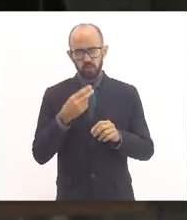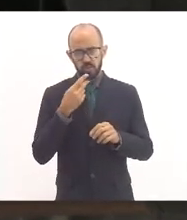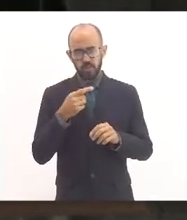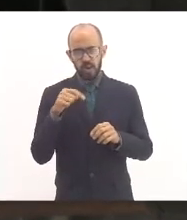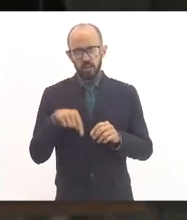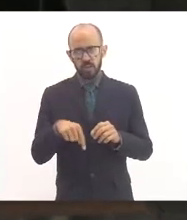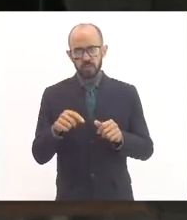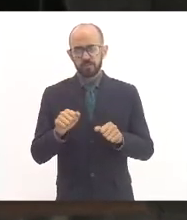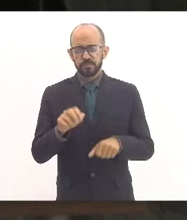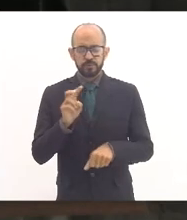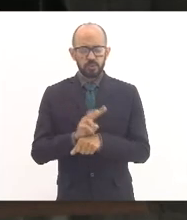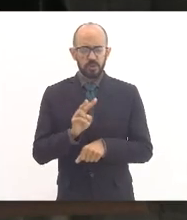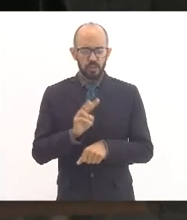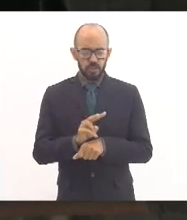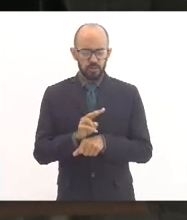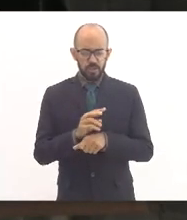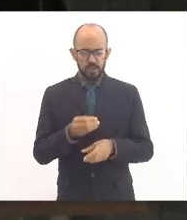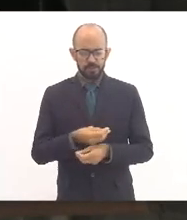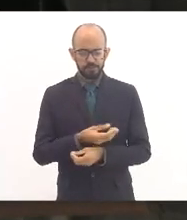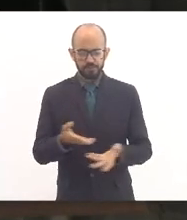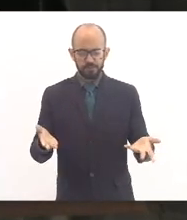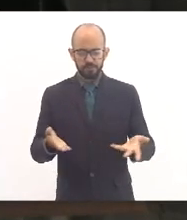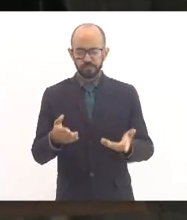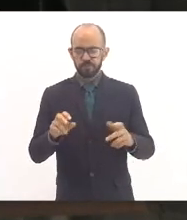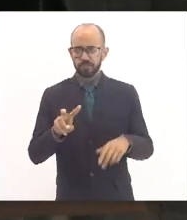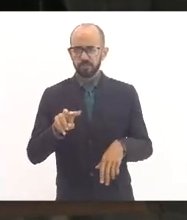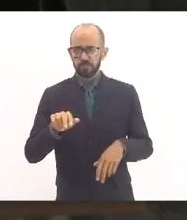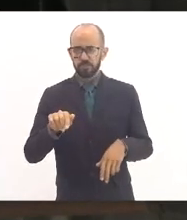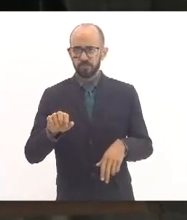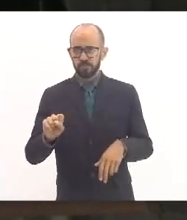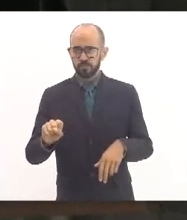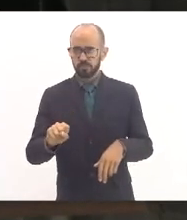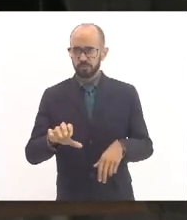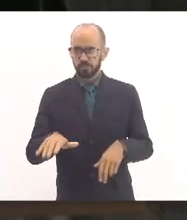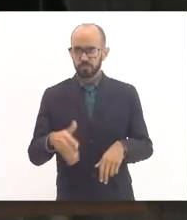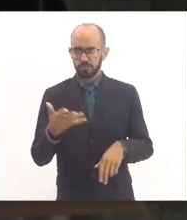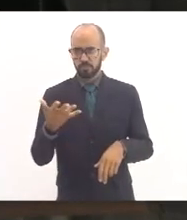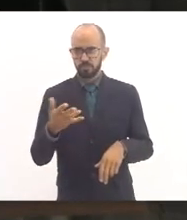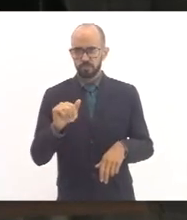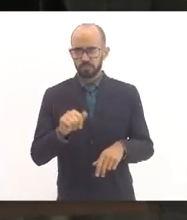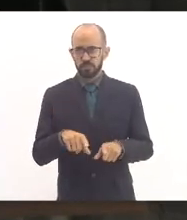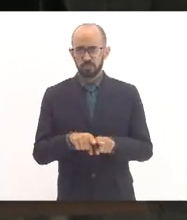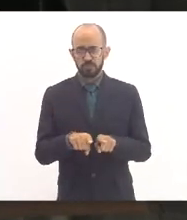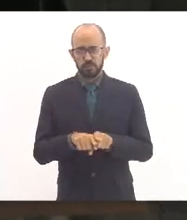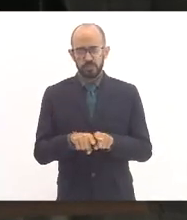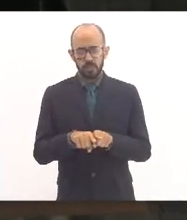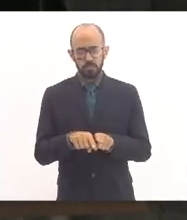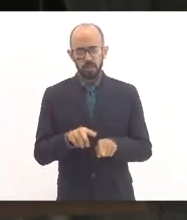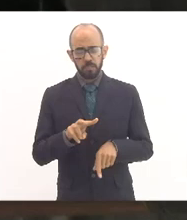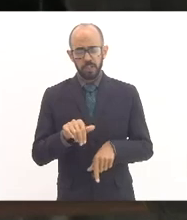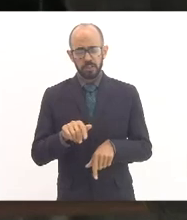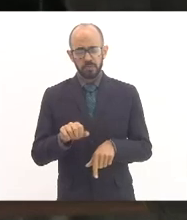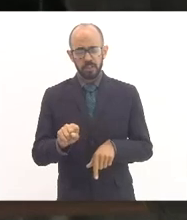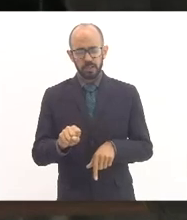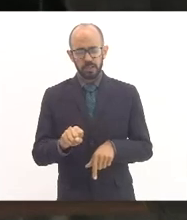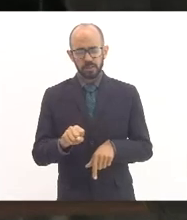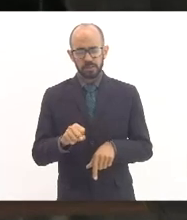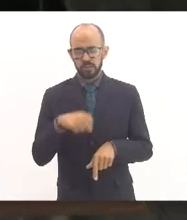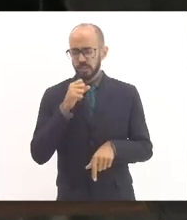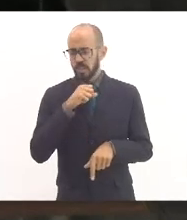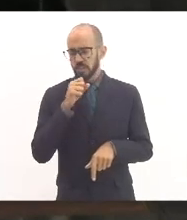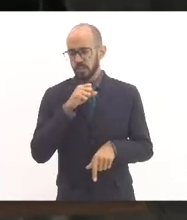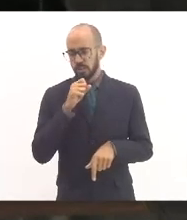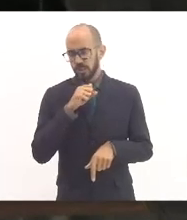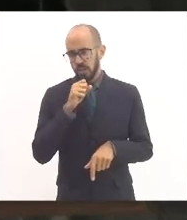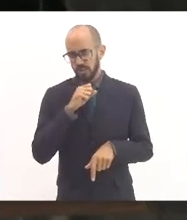defesa da redistribuição das vagas de promoção aumentando a proporção das vagas por antiguidade tem duas